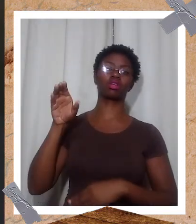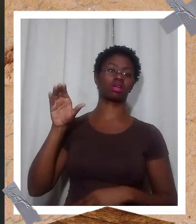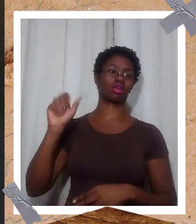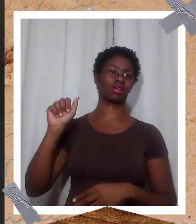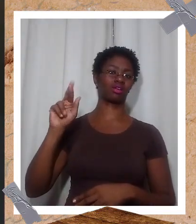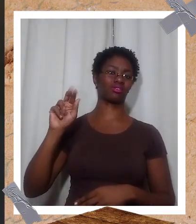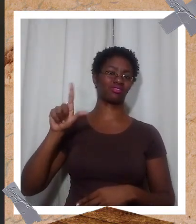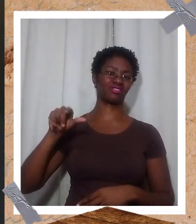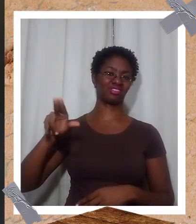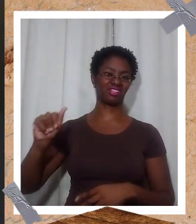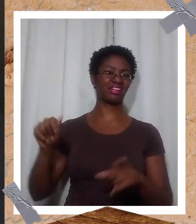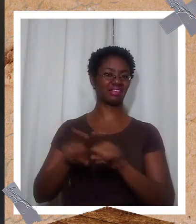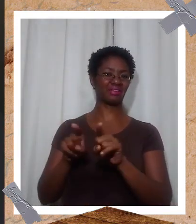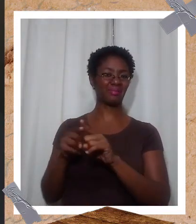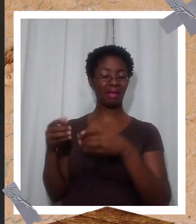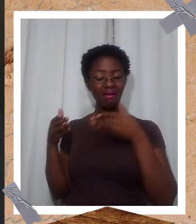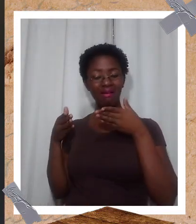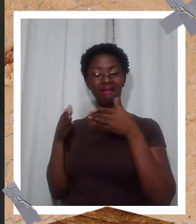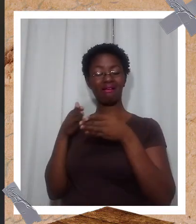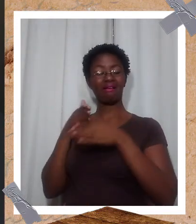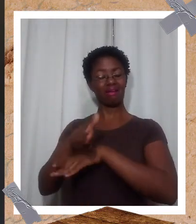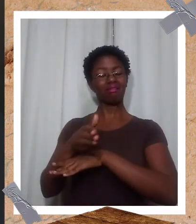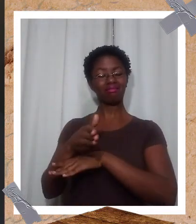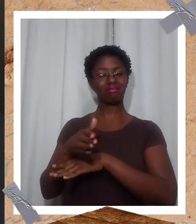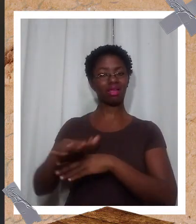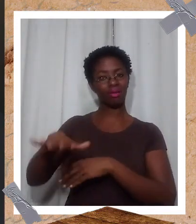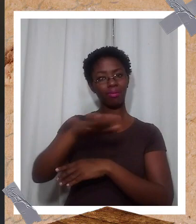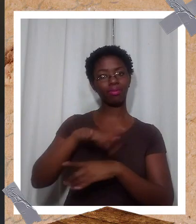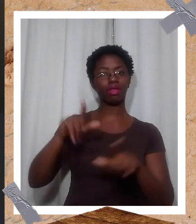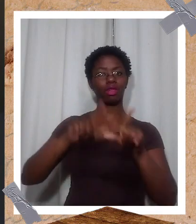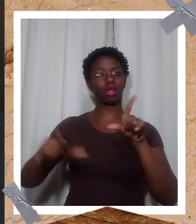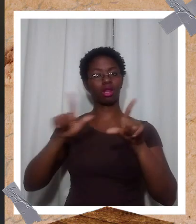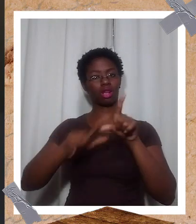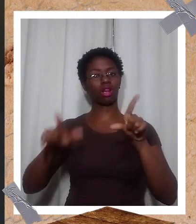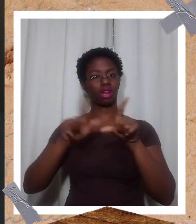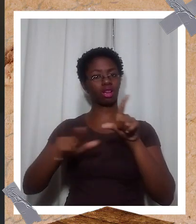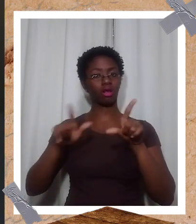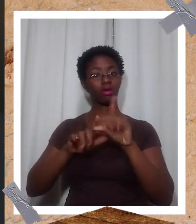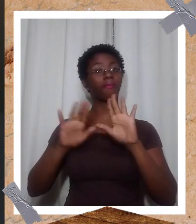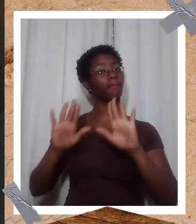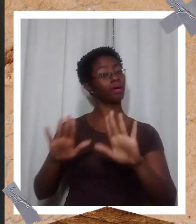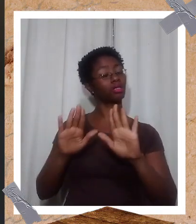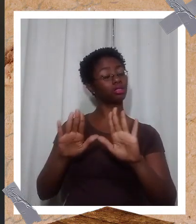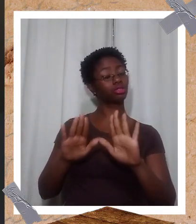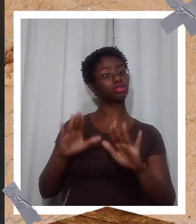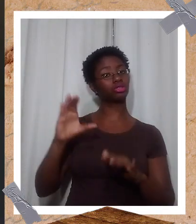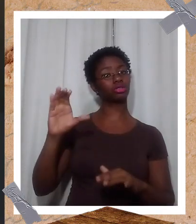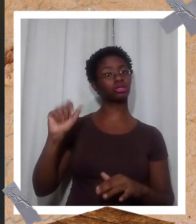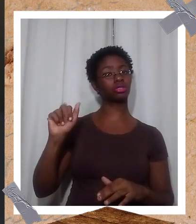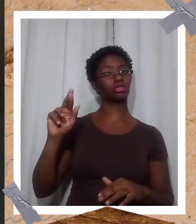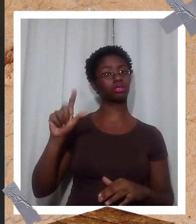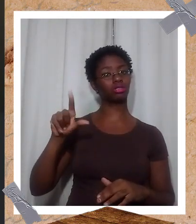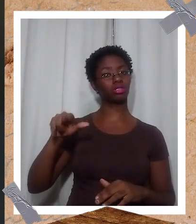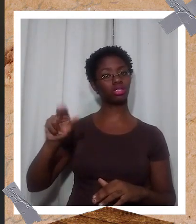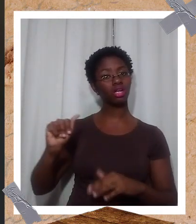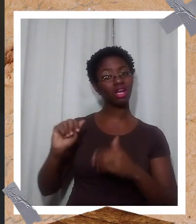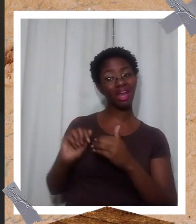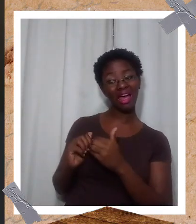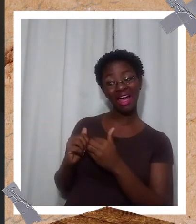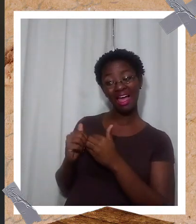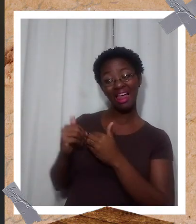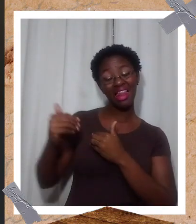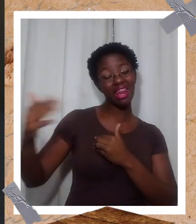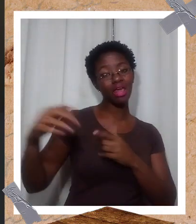para ela ingressar também no meio literário. Porém, Carolina ela vai além do Quarto de Despejo,